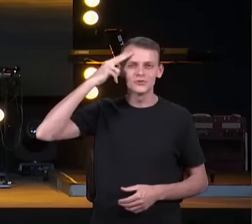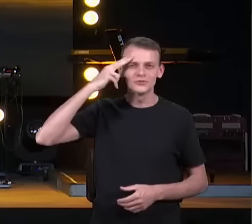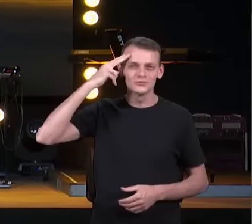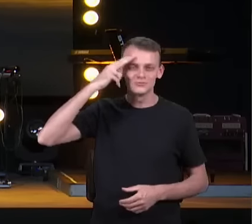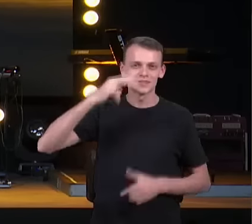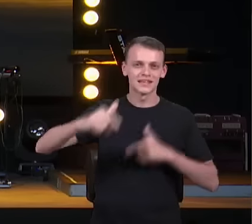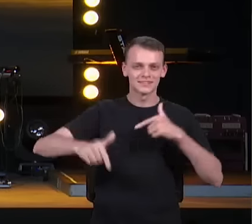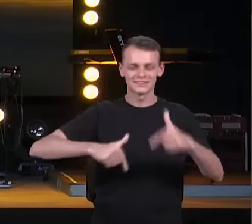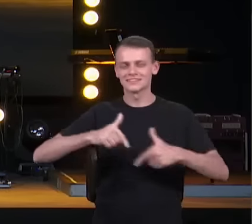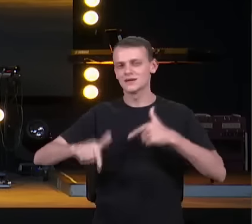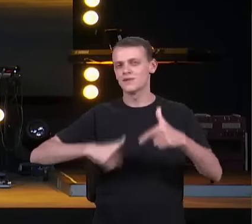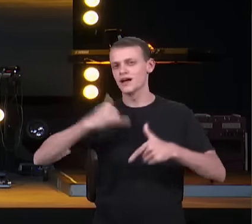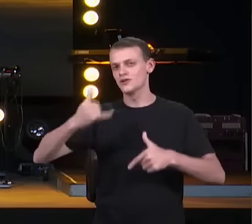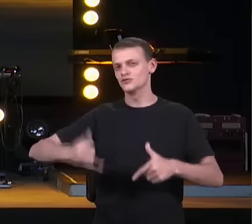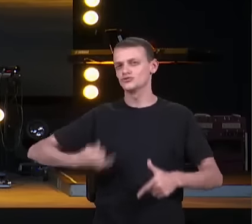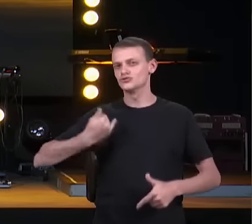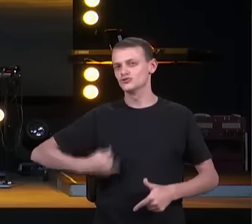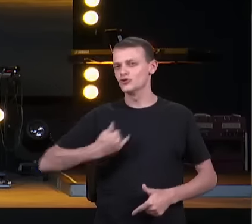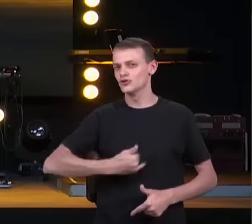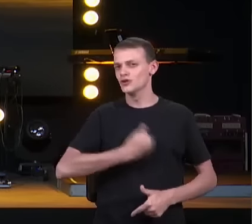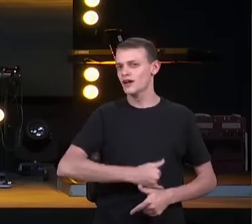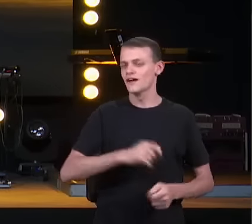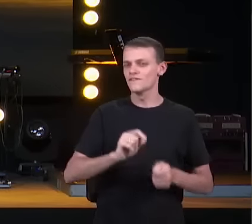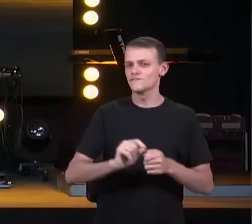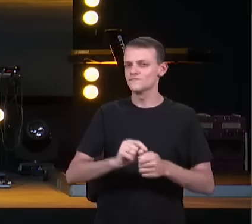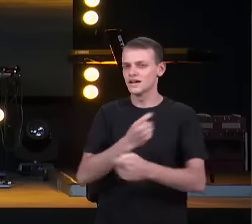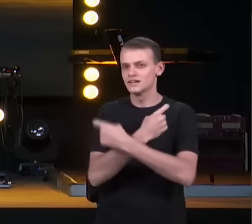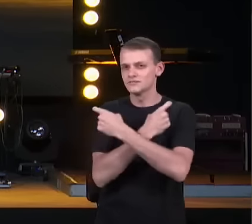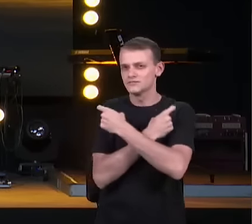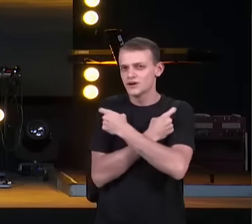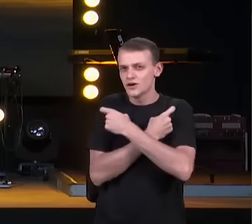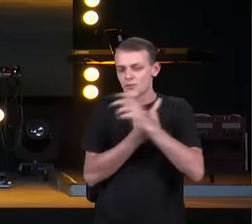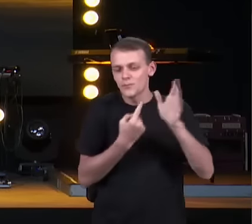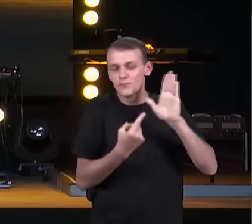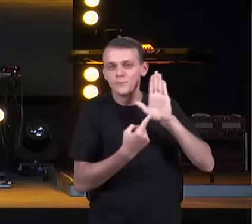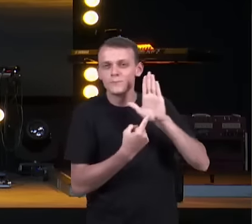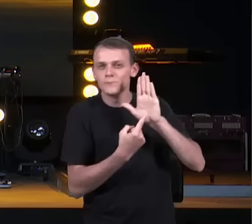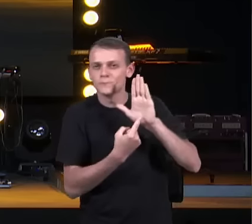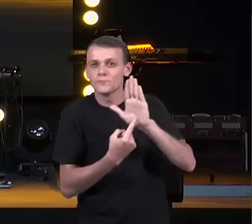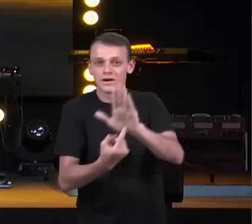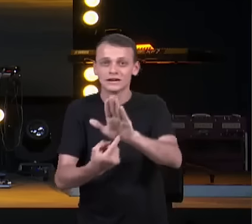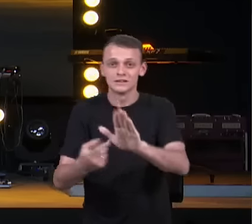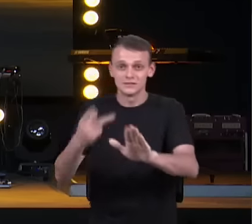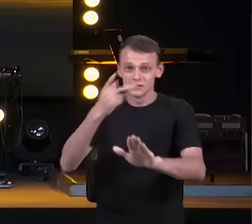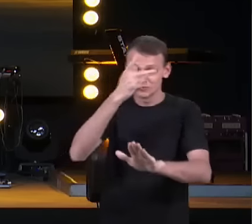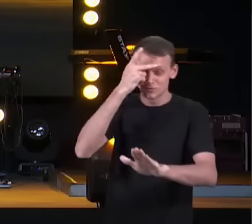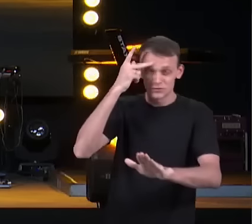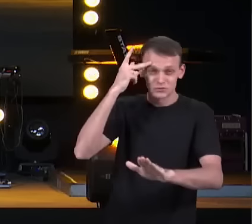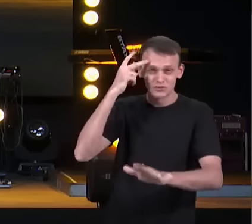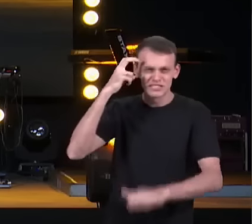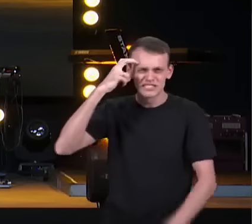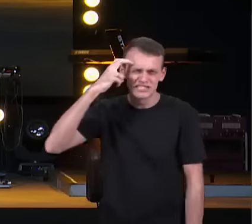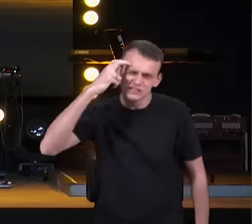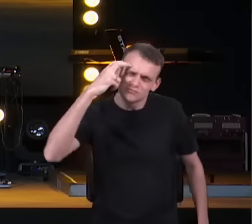O trabalho de José foi fazer Faraó parecer um gênio. Tem gente que precisa parecer um